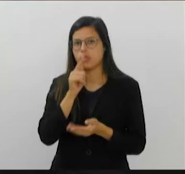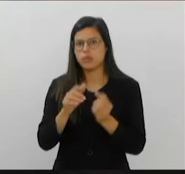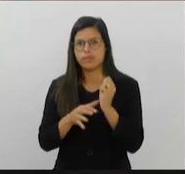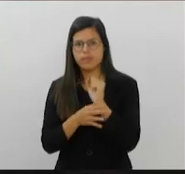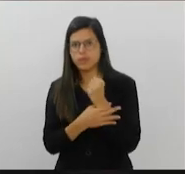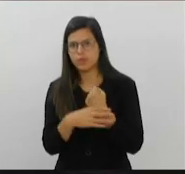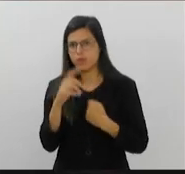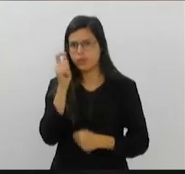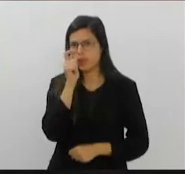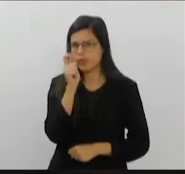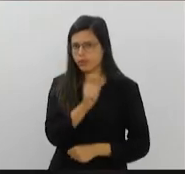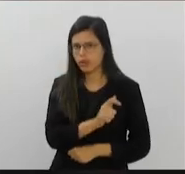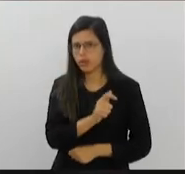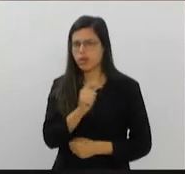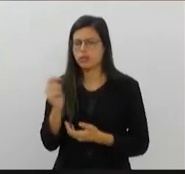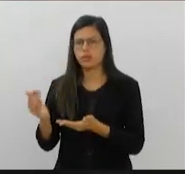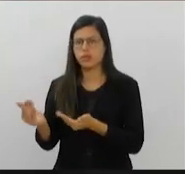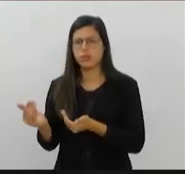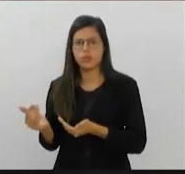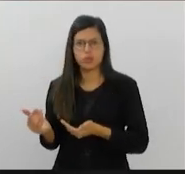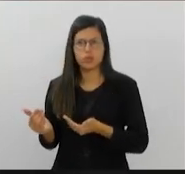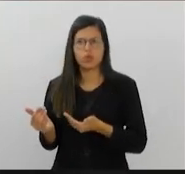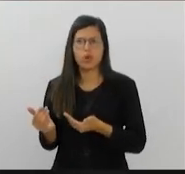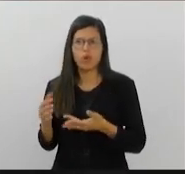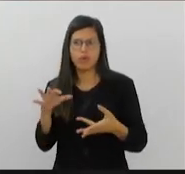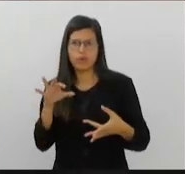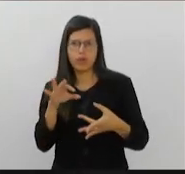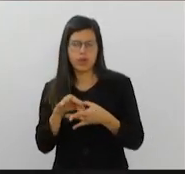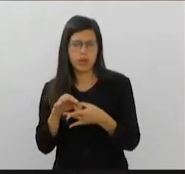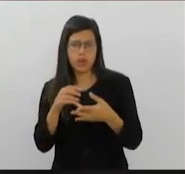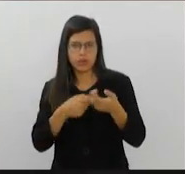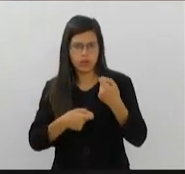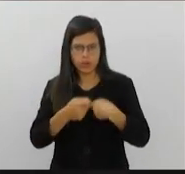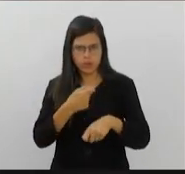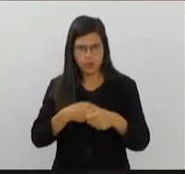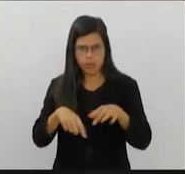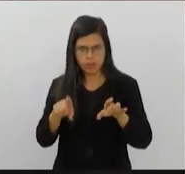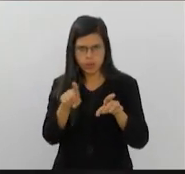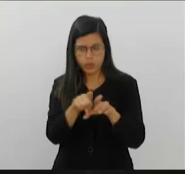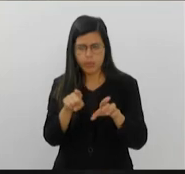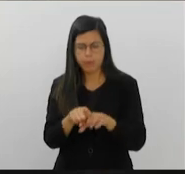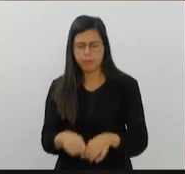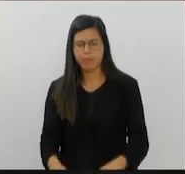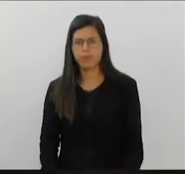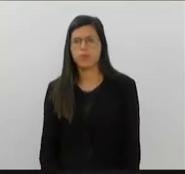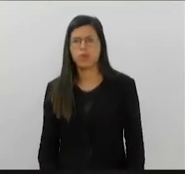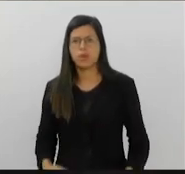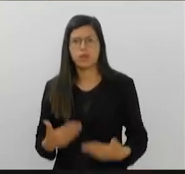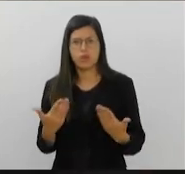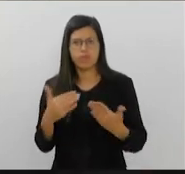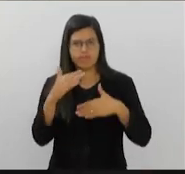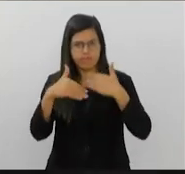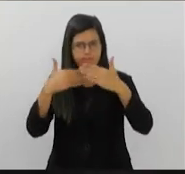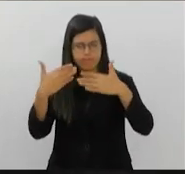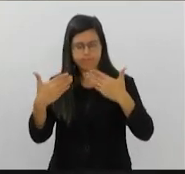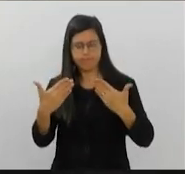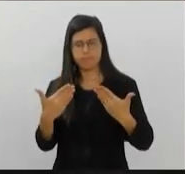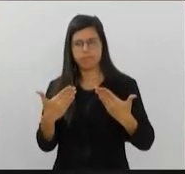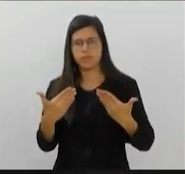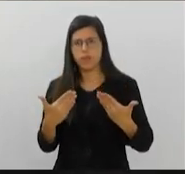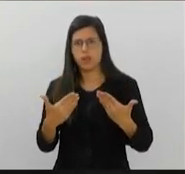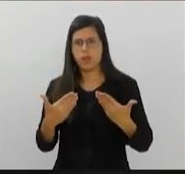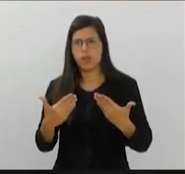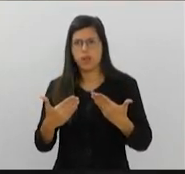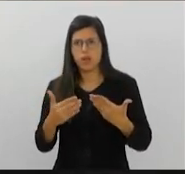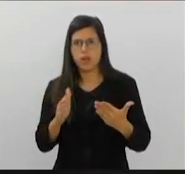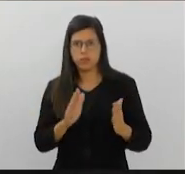o interesse desses jovens estejam alinhados à matriz econômica. Então, dentro desse processo, a gente parte para